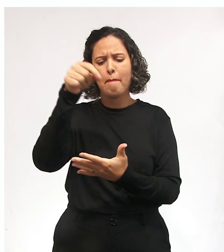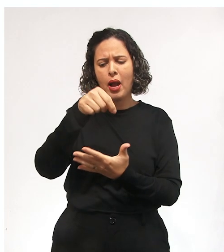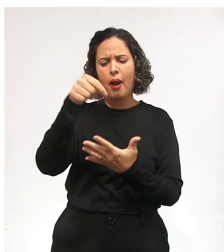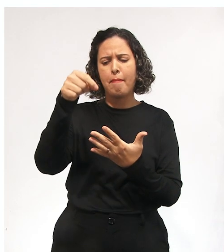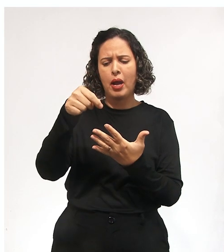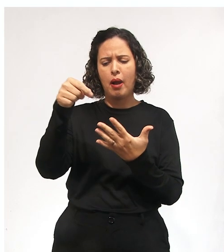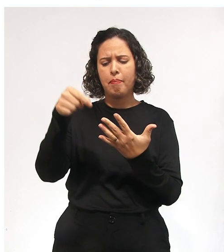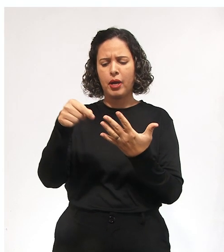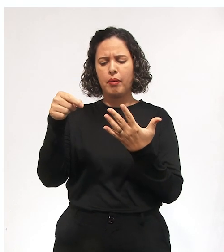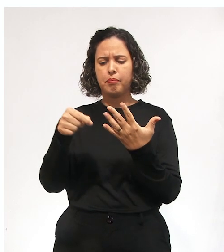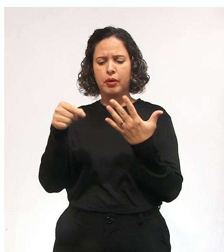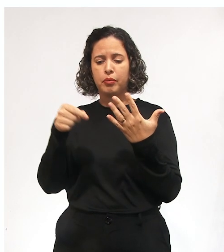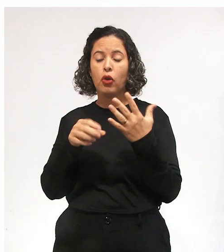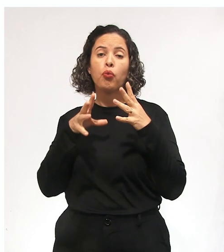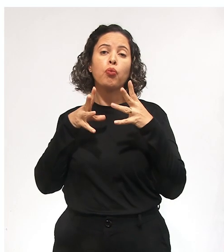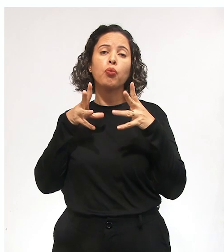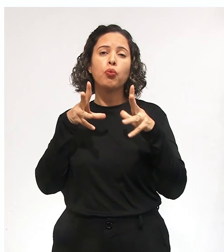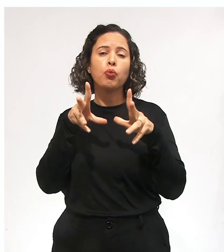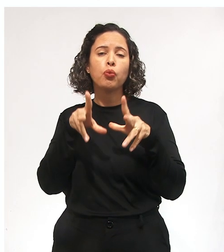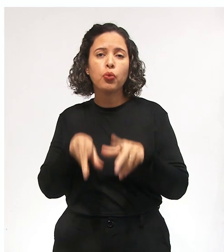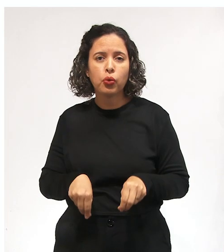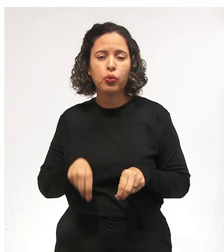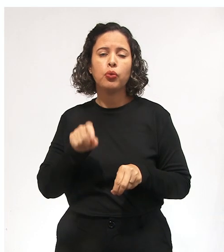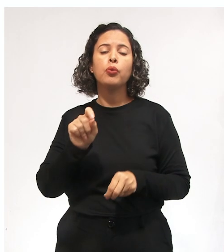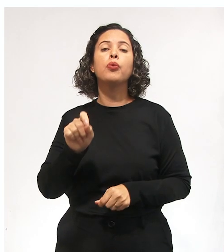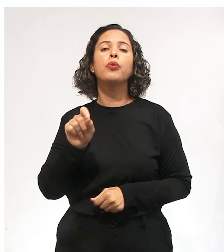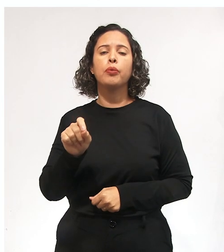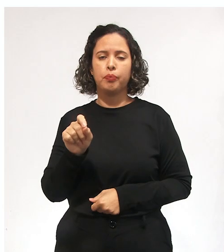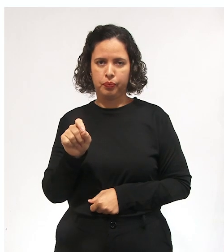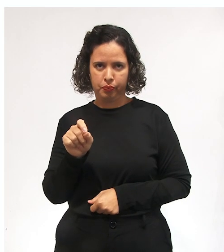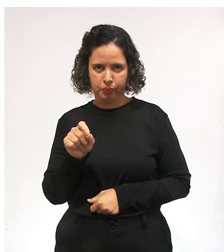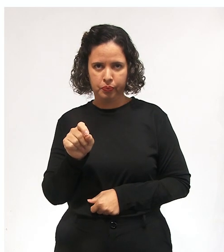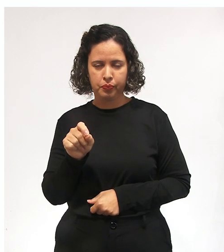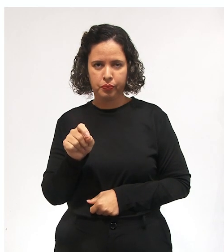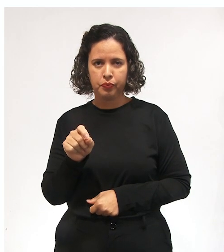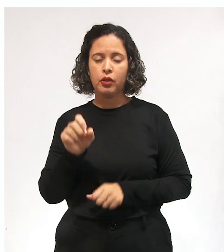componentes, todos esses elementos